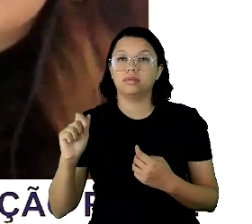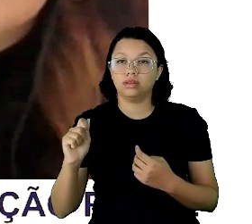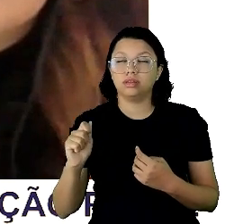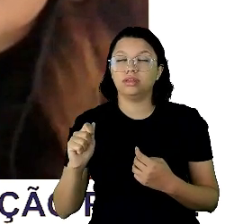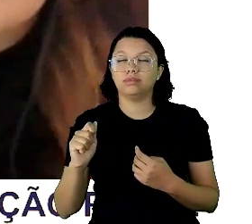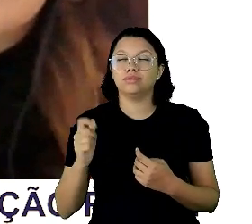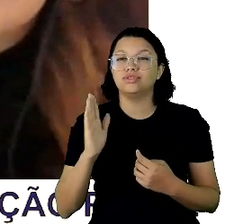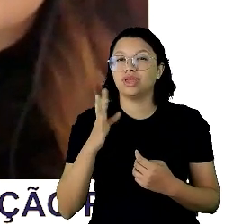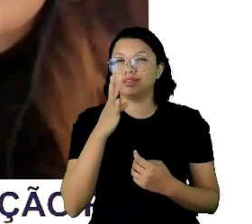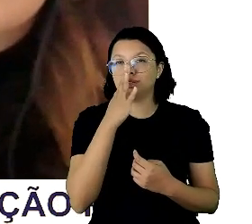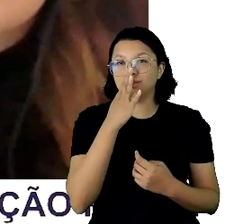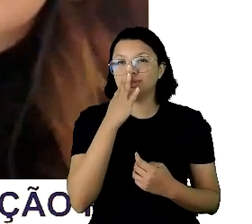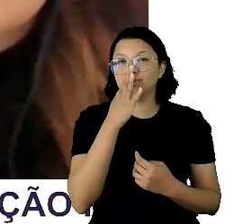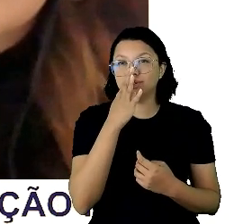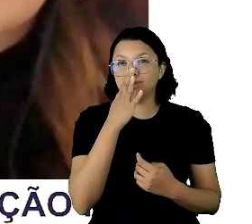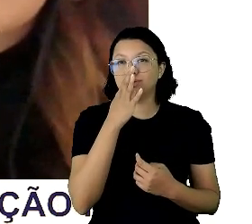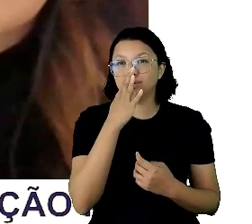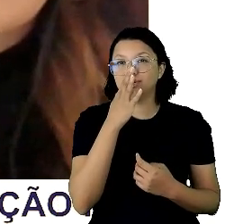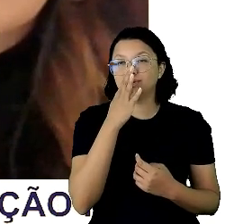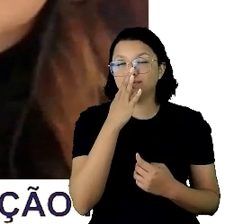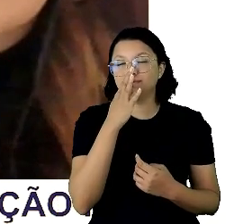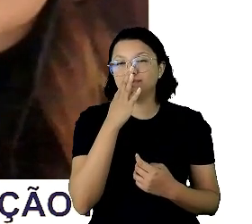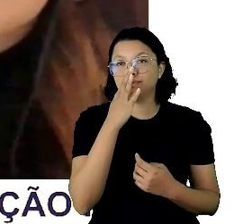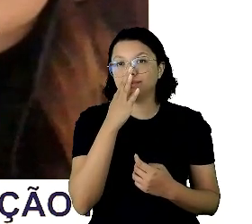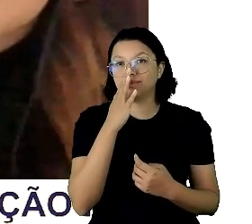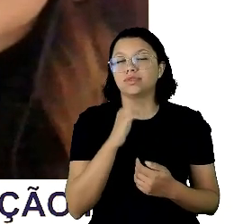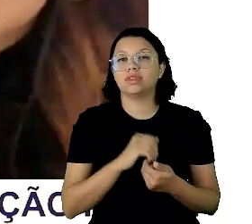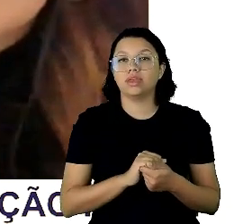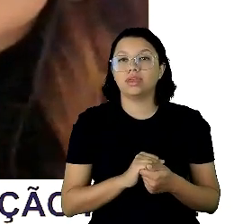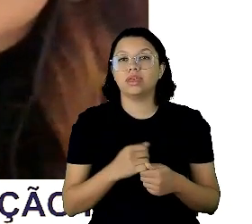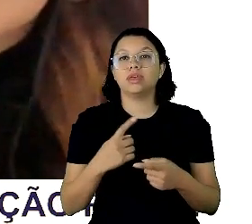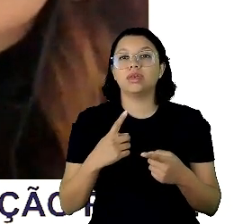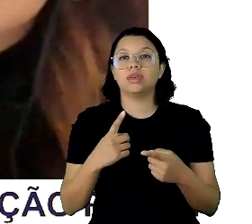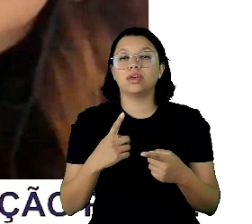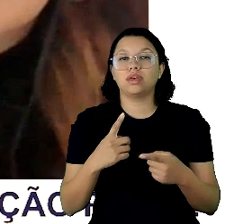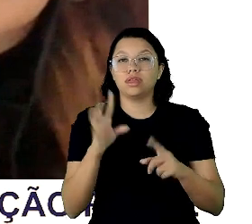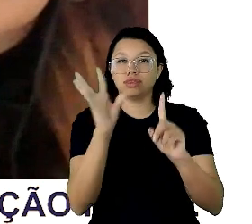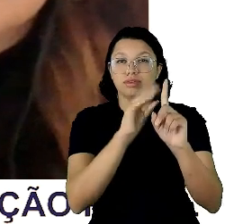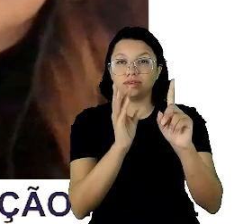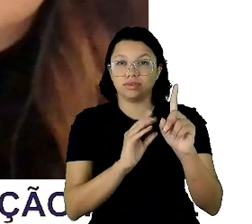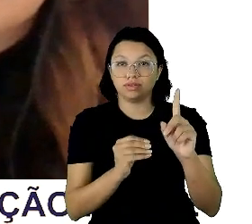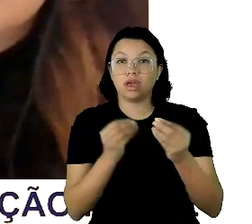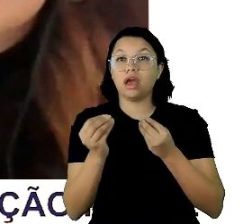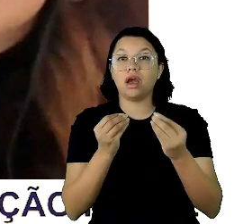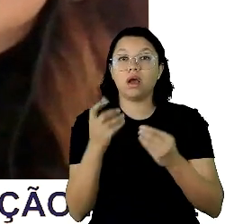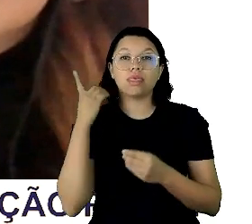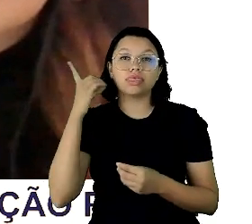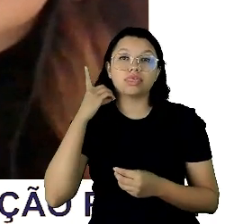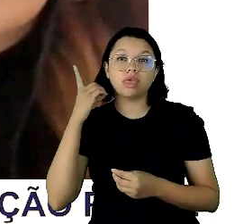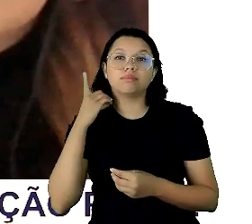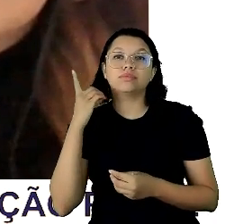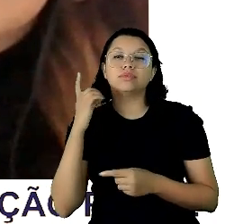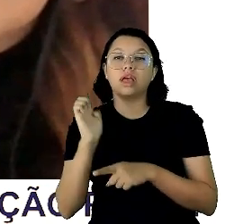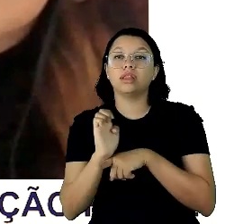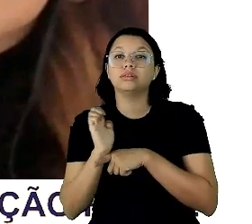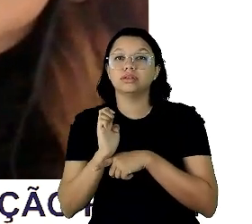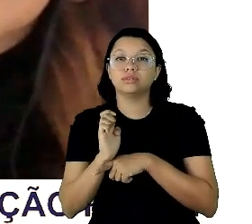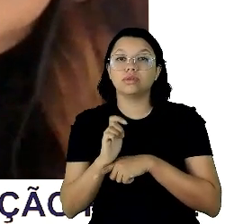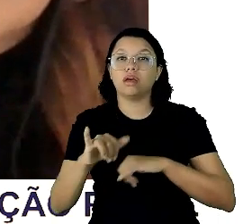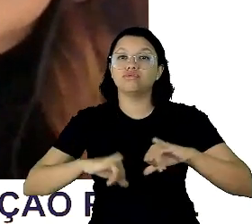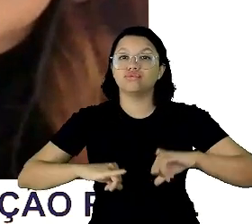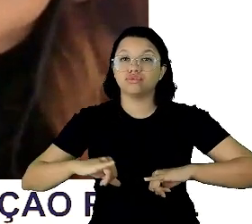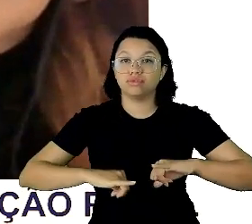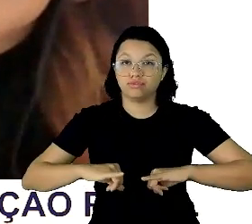de importunação sexual, de assédio, como sofreu a deputada estadual na Câmara Legislativa, só não